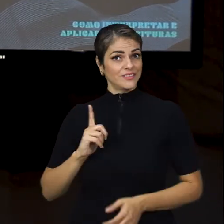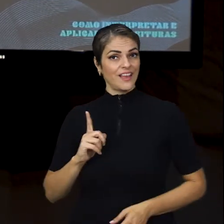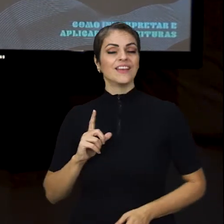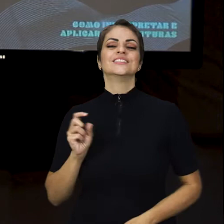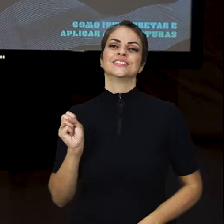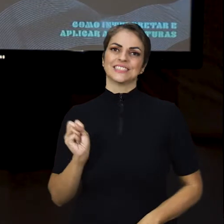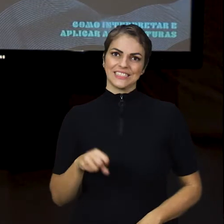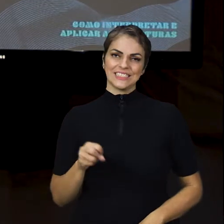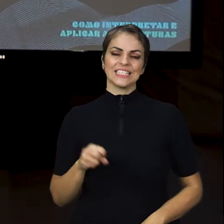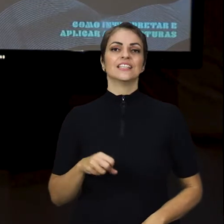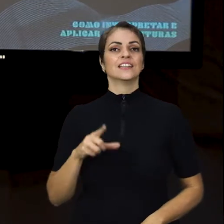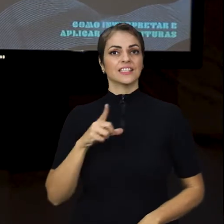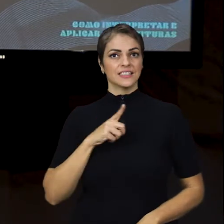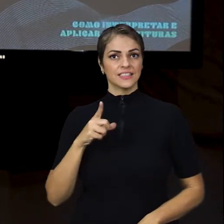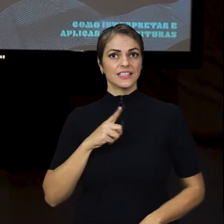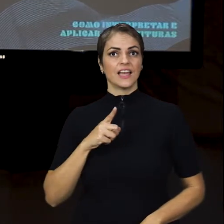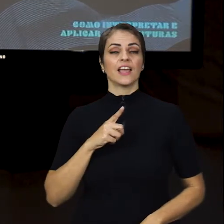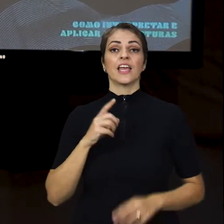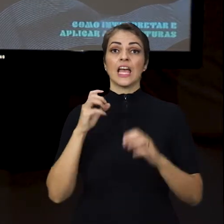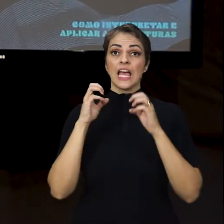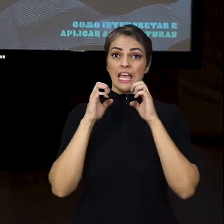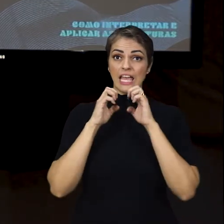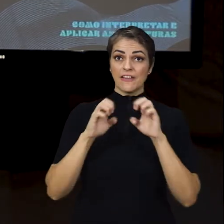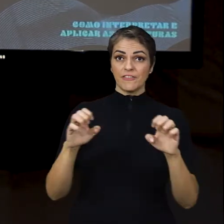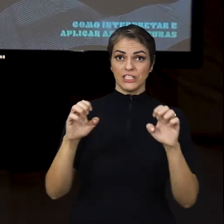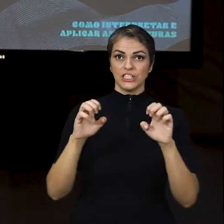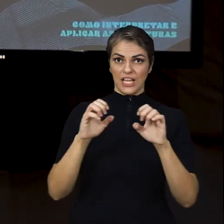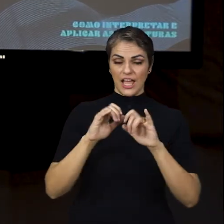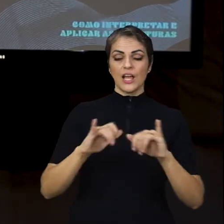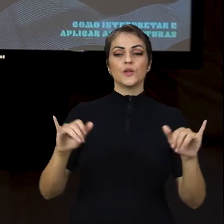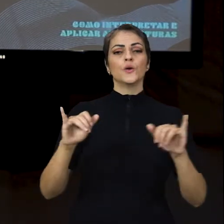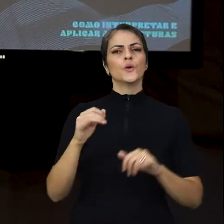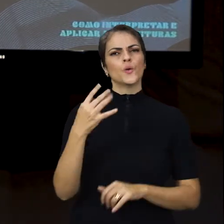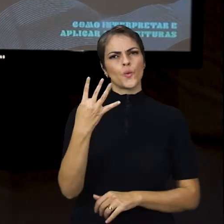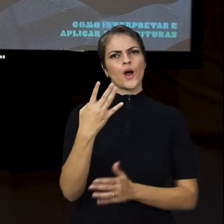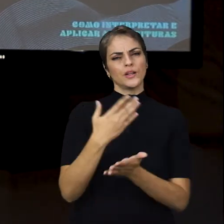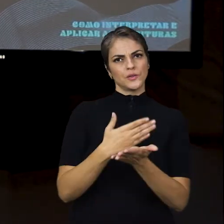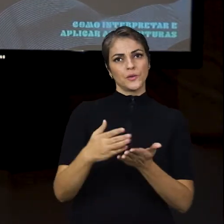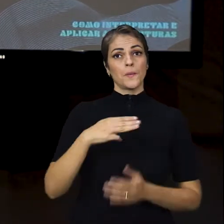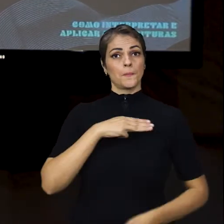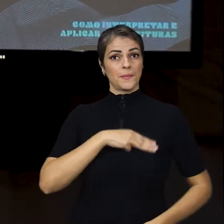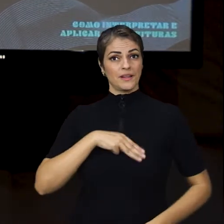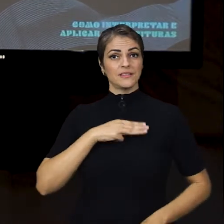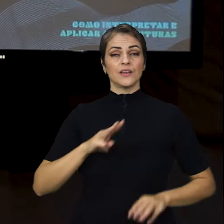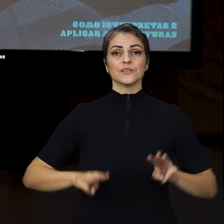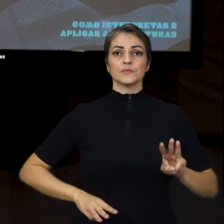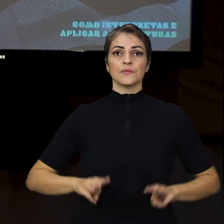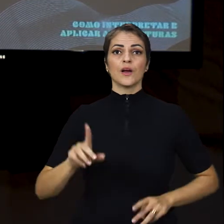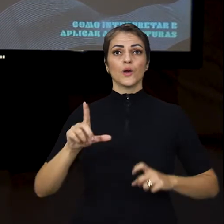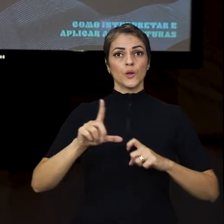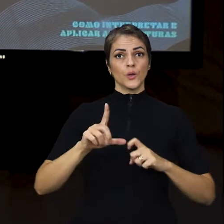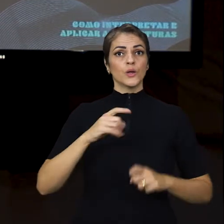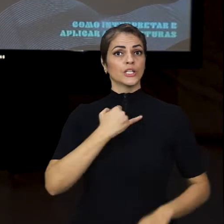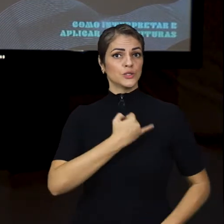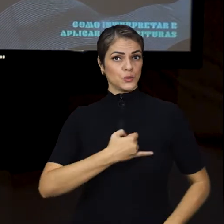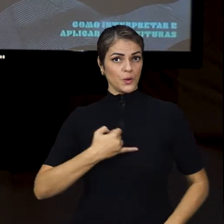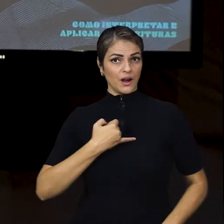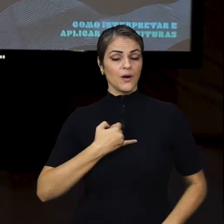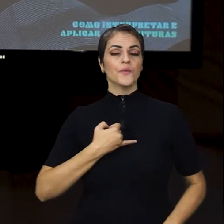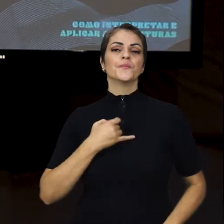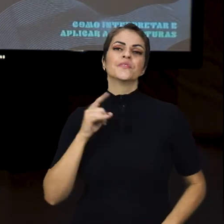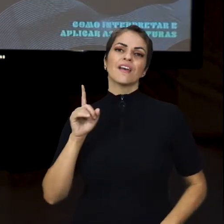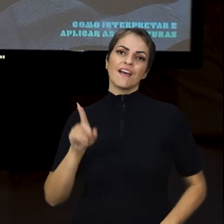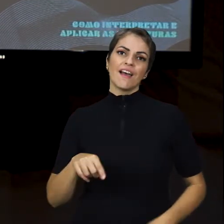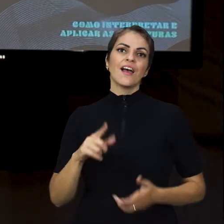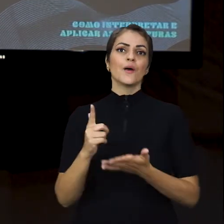são divididos entre evangelhos, os 4 primeiros do Novo Testamento, Mateus, Marcos, Lucas e João, que são os